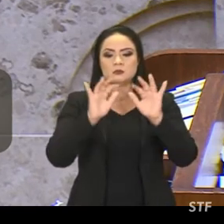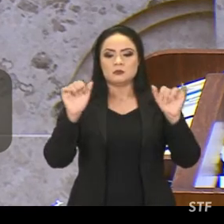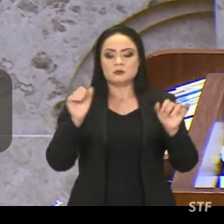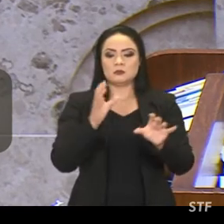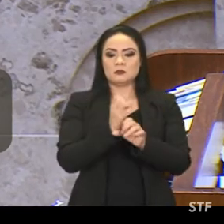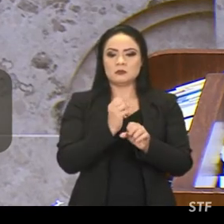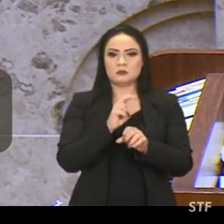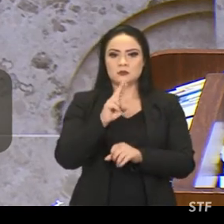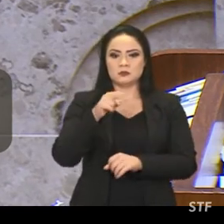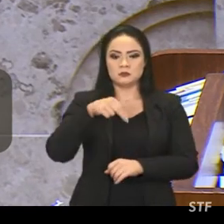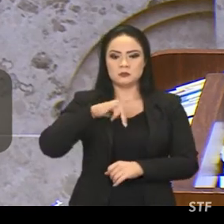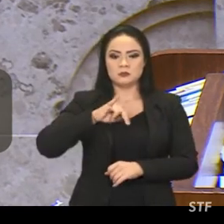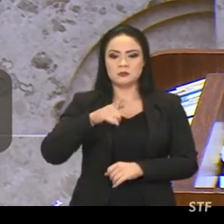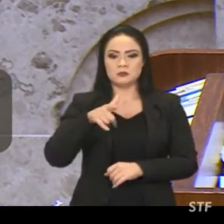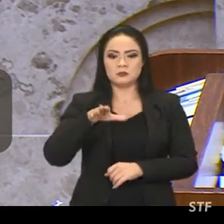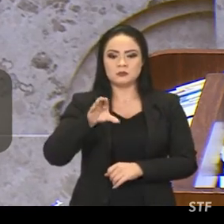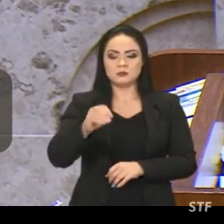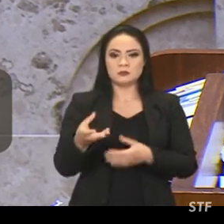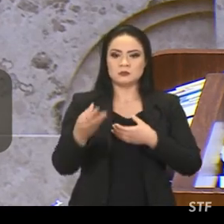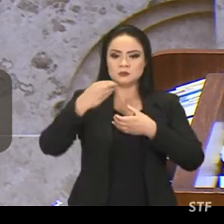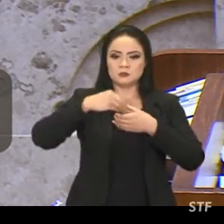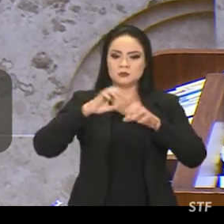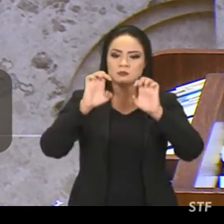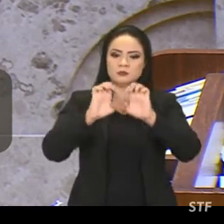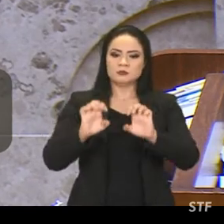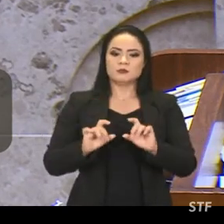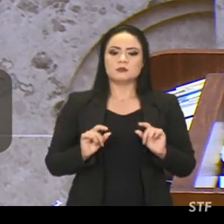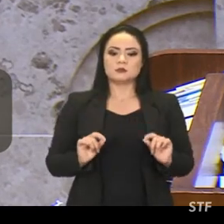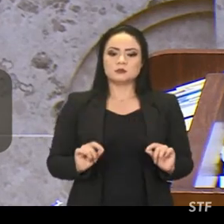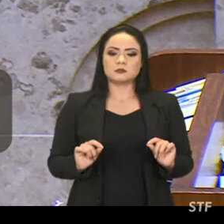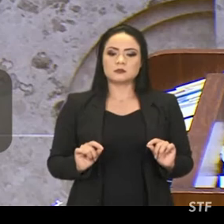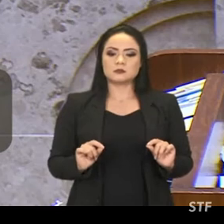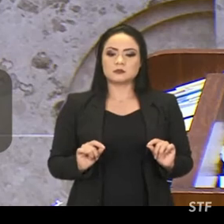União, dentro da estrutura do